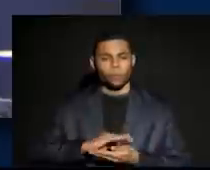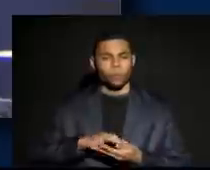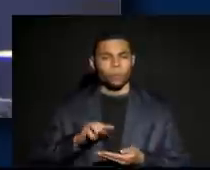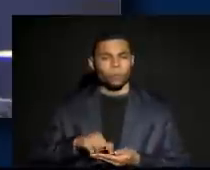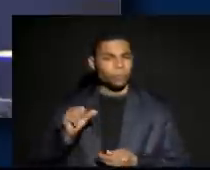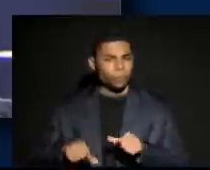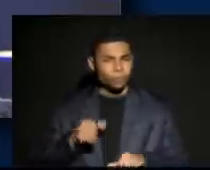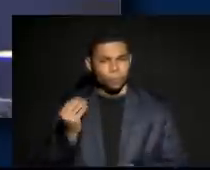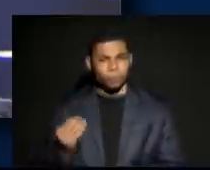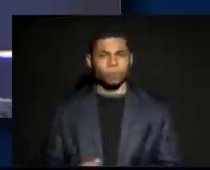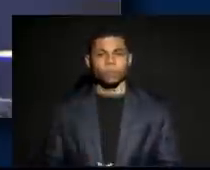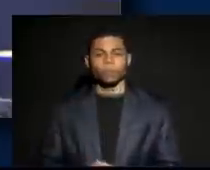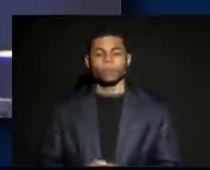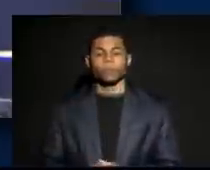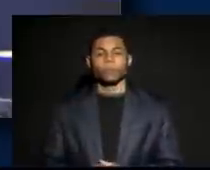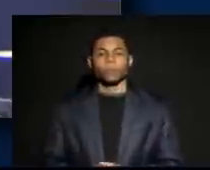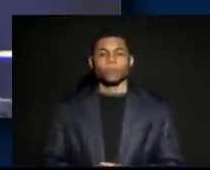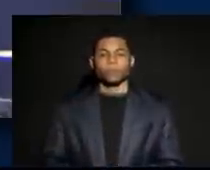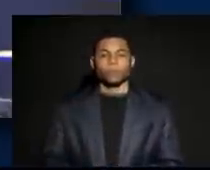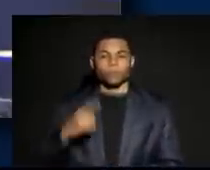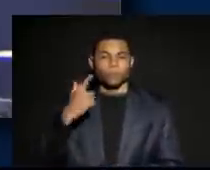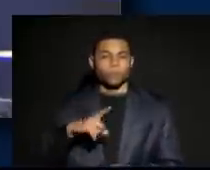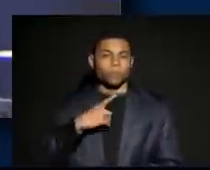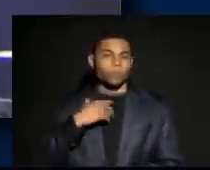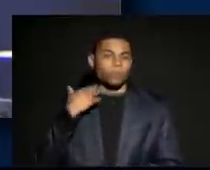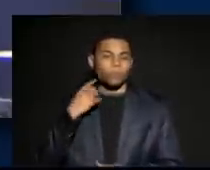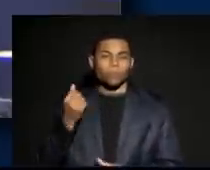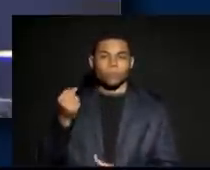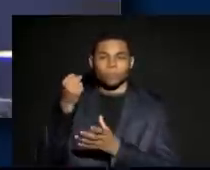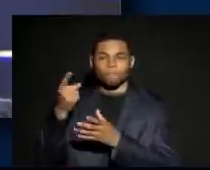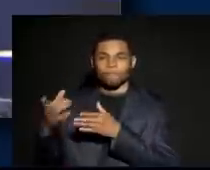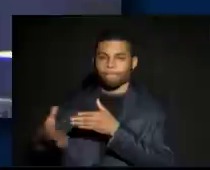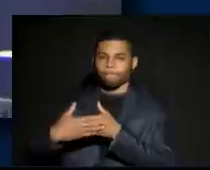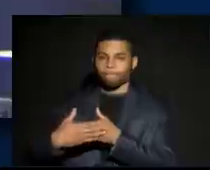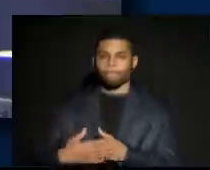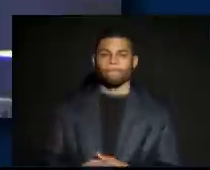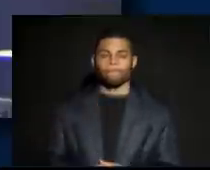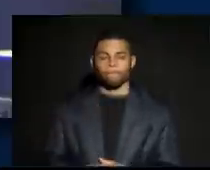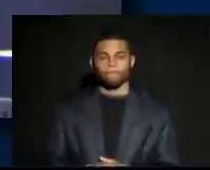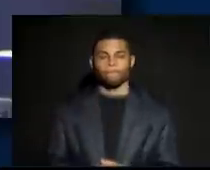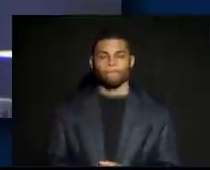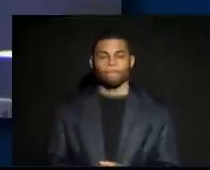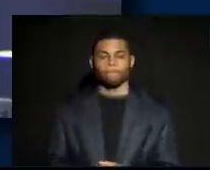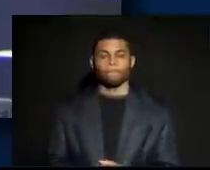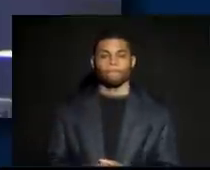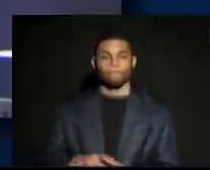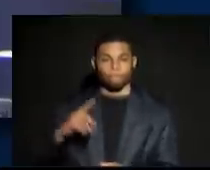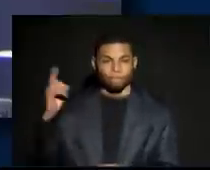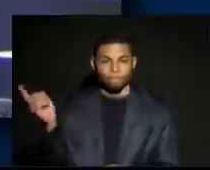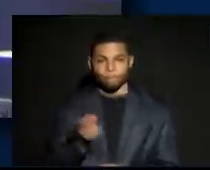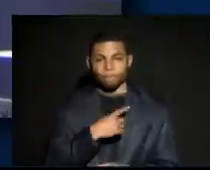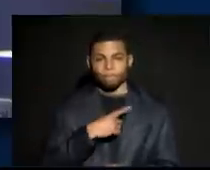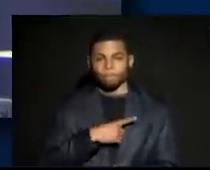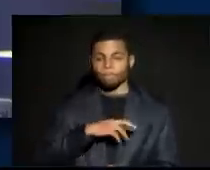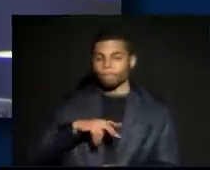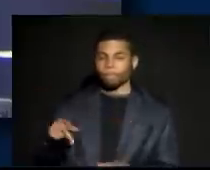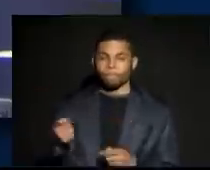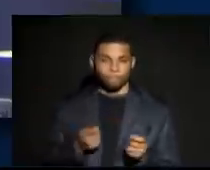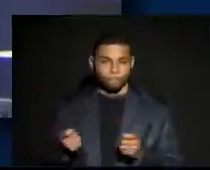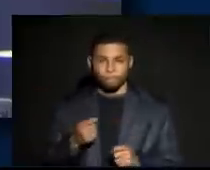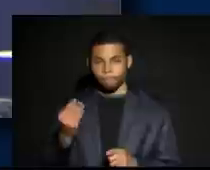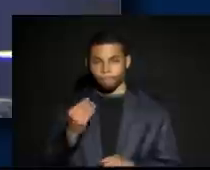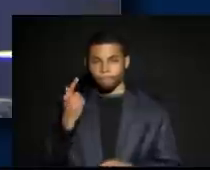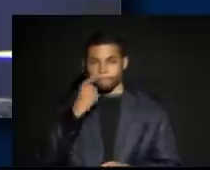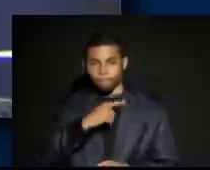poupança tem ainda uma conta de Capital bastante fechada e isso tudo lidar com bastante